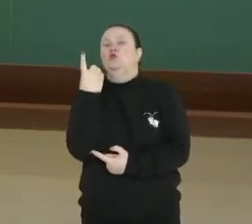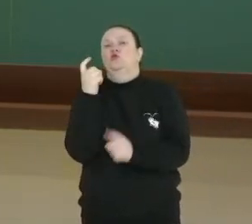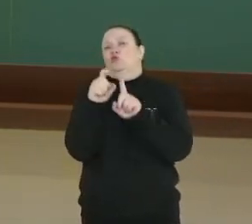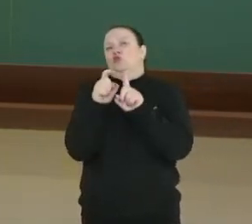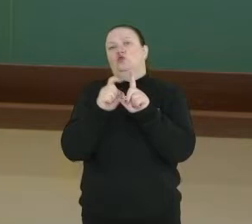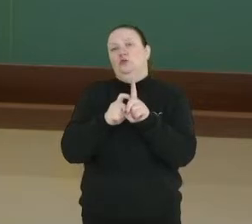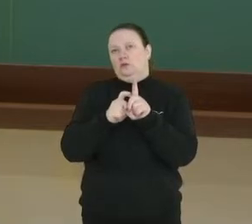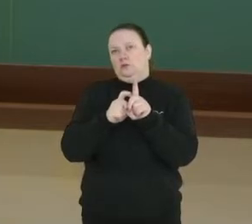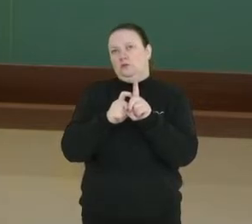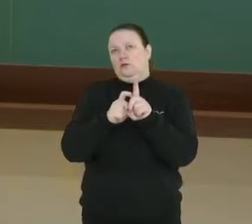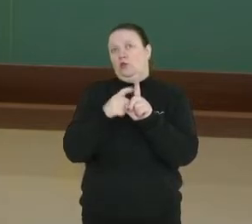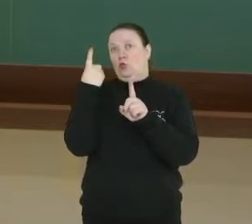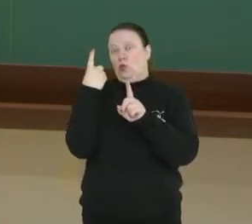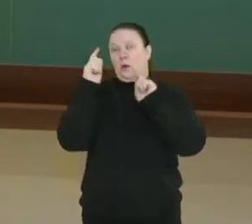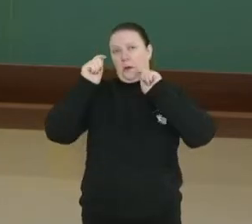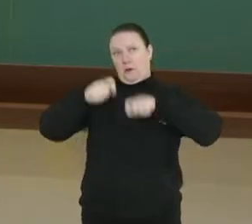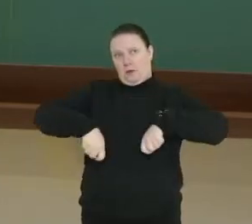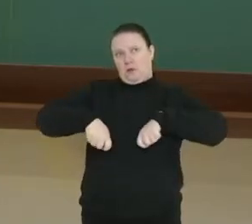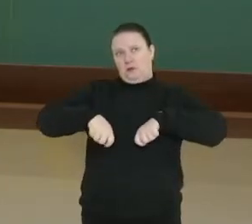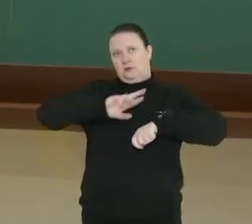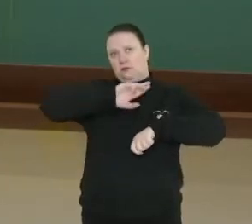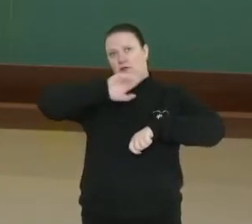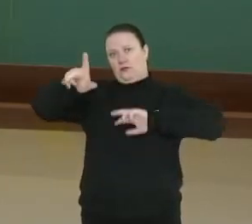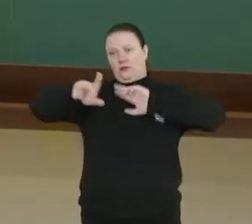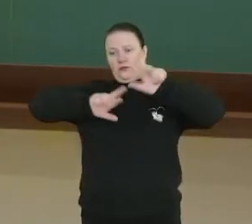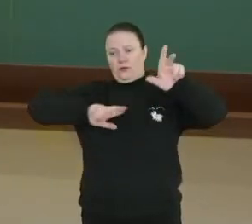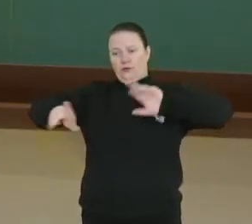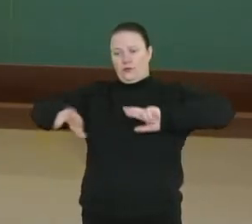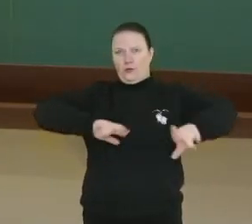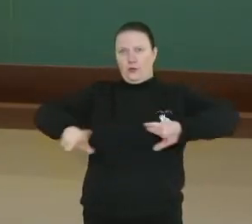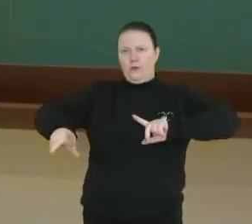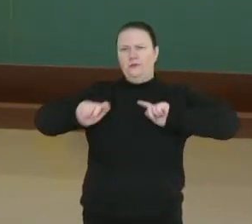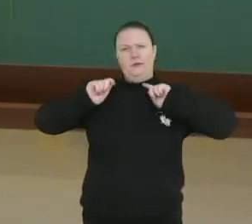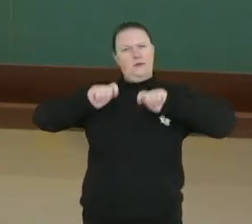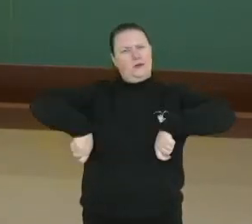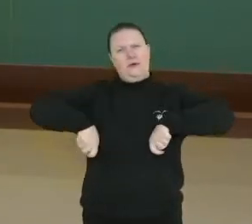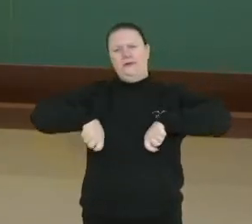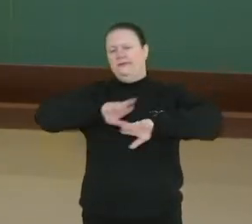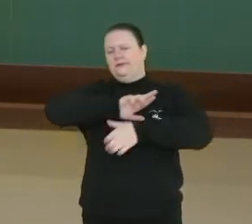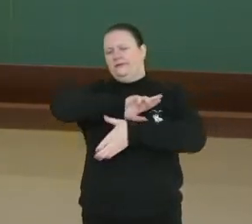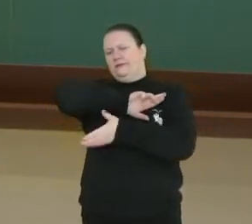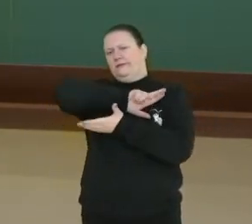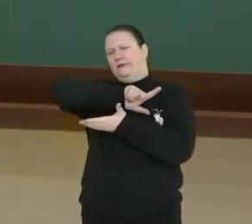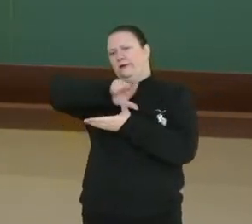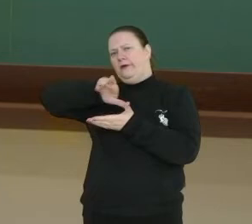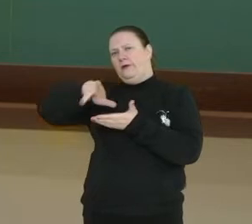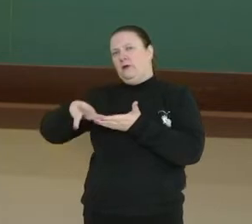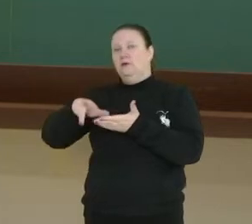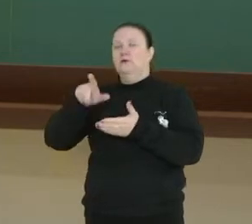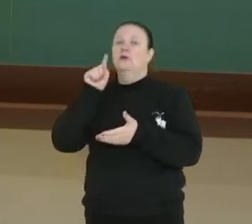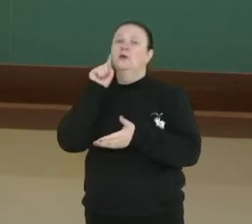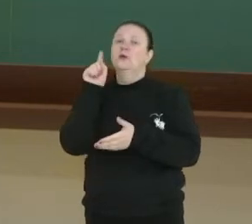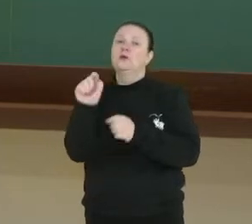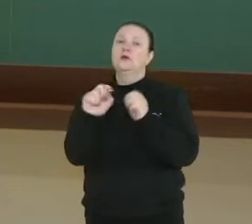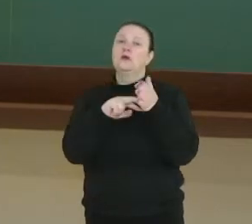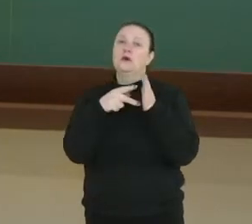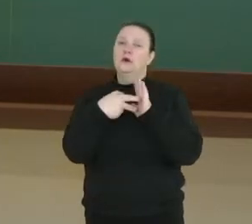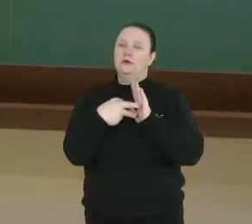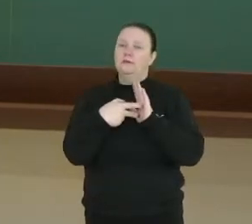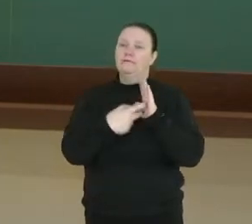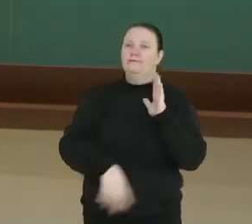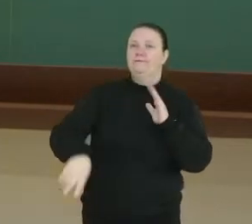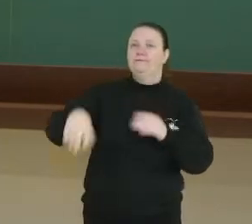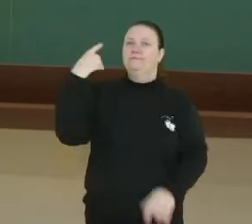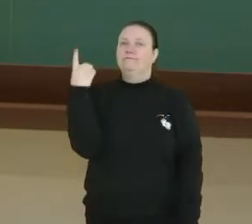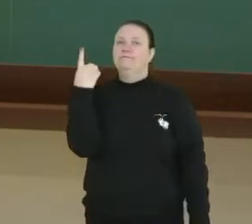de tangenciamento, mas ela pode ser com infinitos pontos aqui. O que é quando ela tangencia? Ela toca em